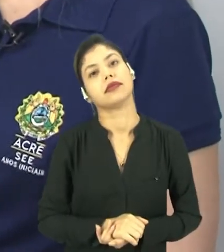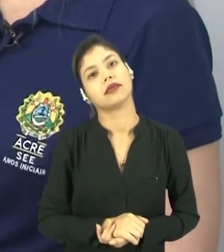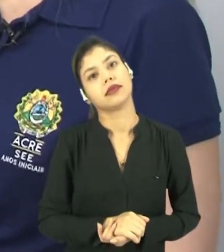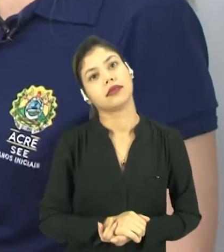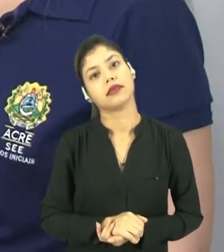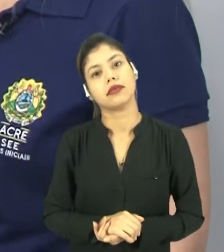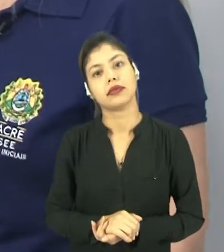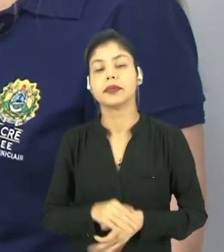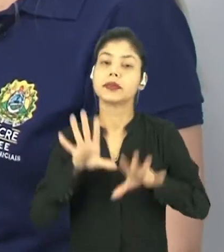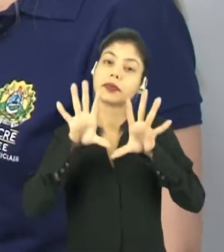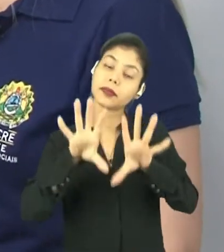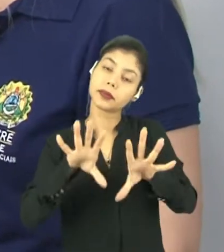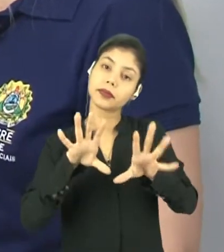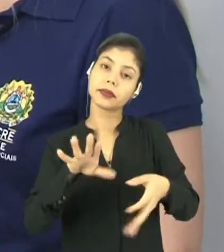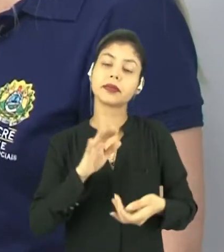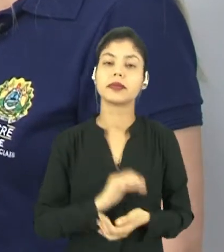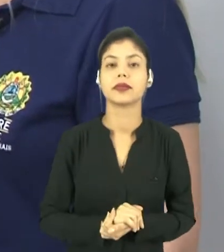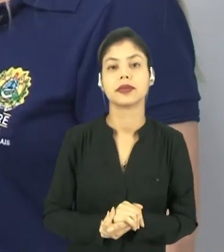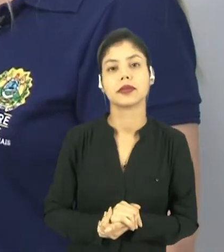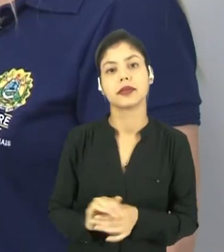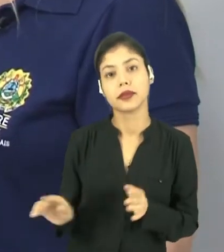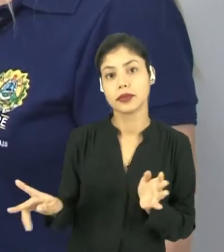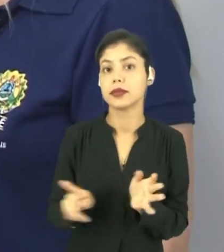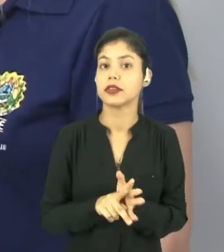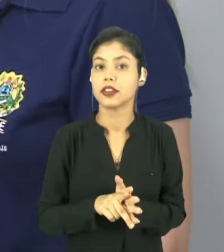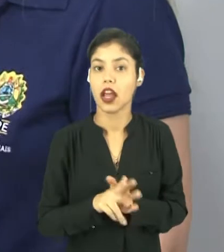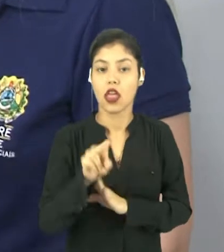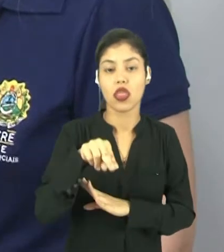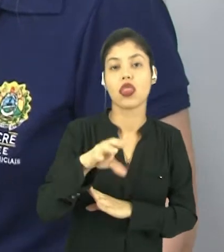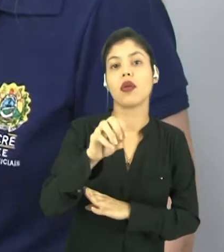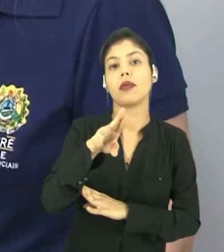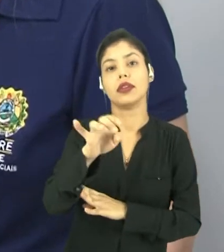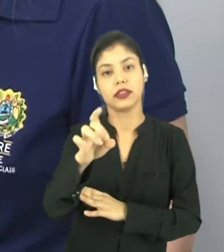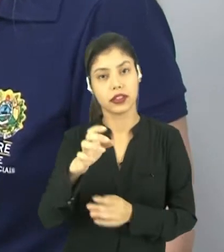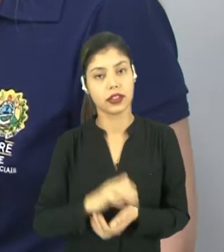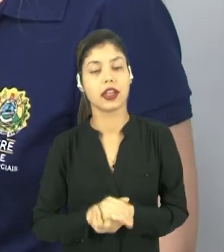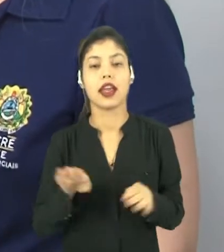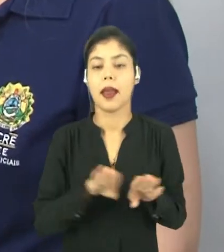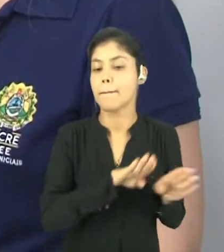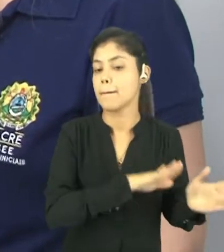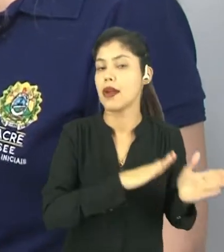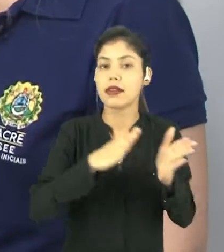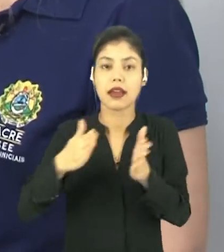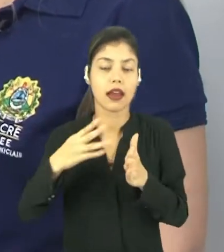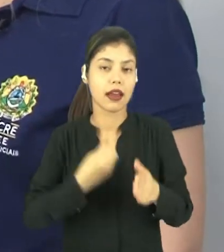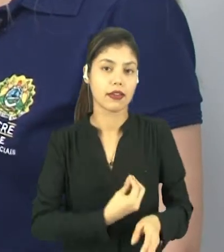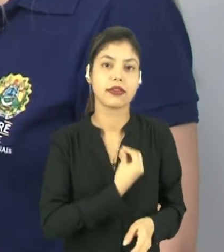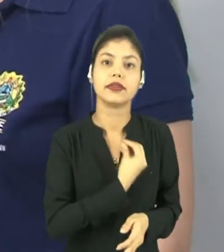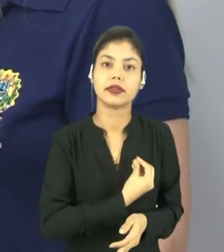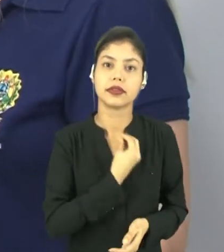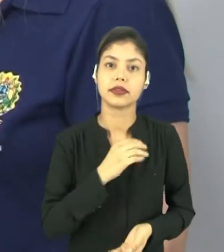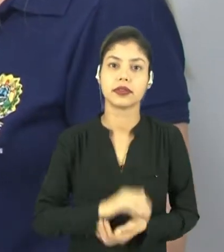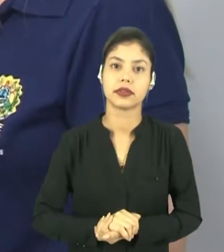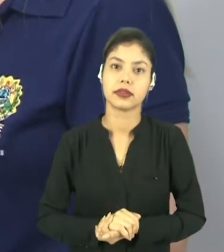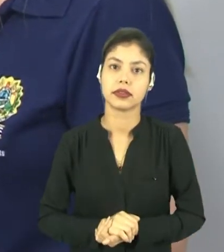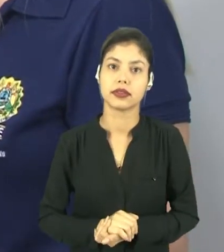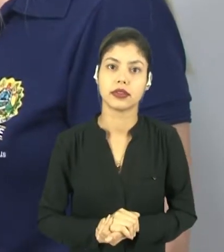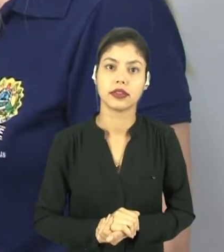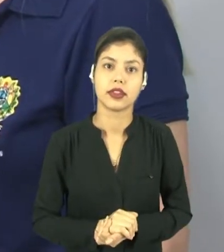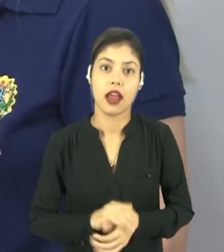Desse modo, eles deixaram de ser nômades e passaram a viver em um